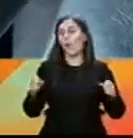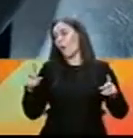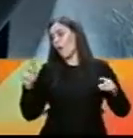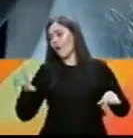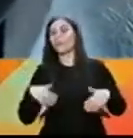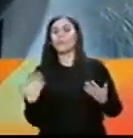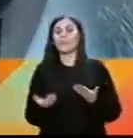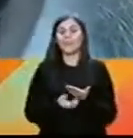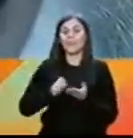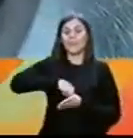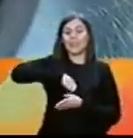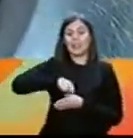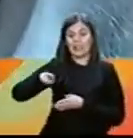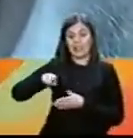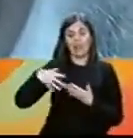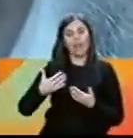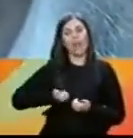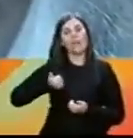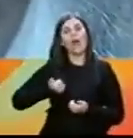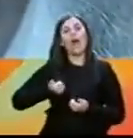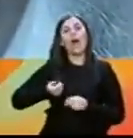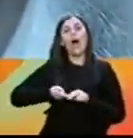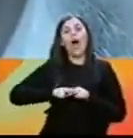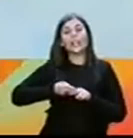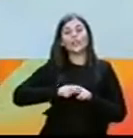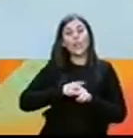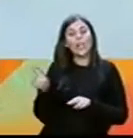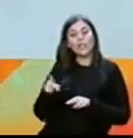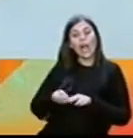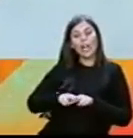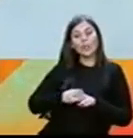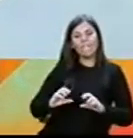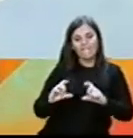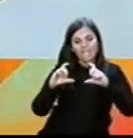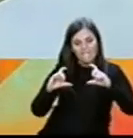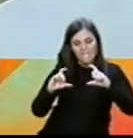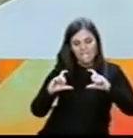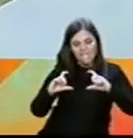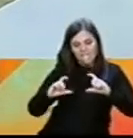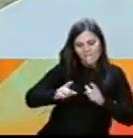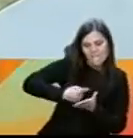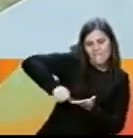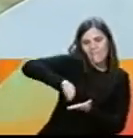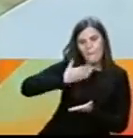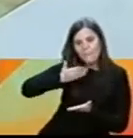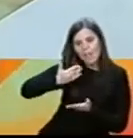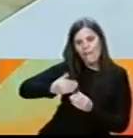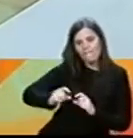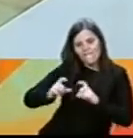esta receita convém que os bifes sejam assim, generosos e gordinhos, que é para... Vou já